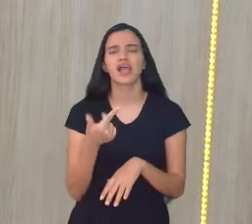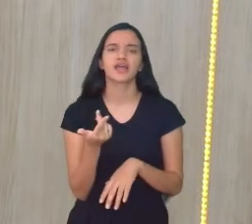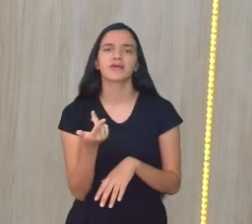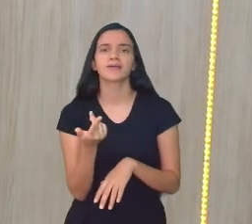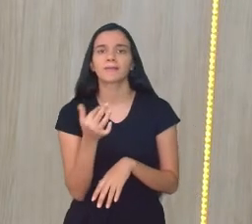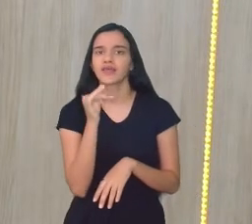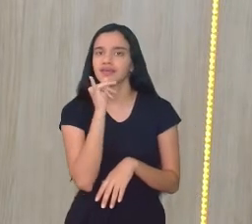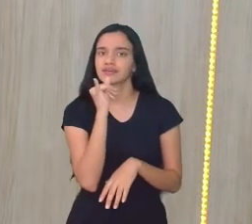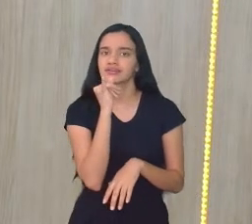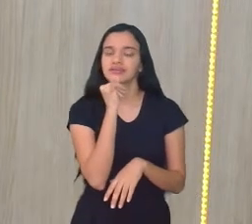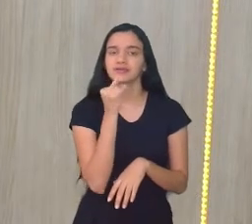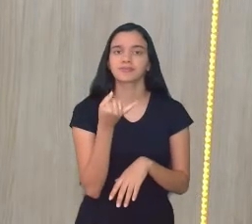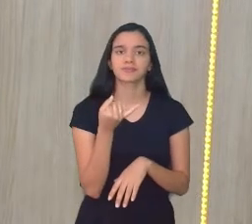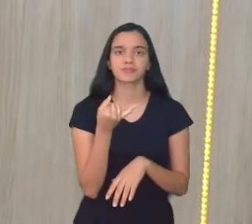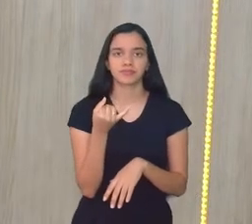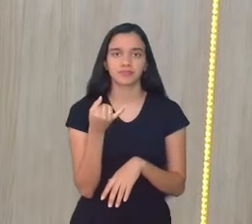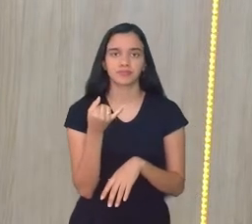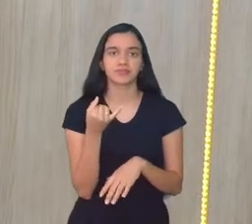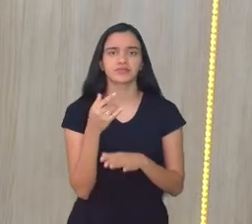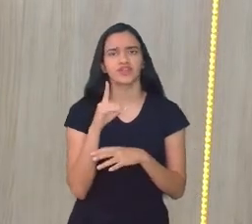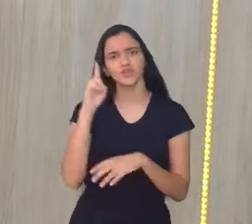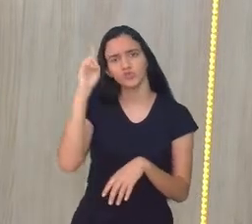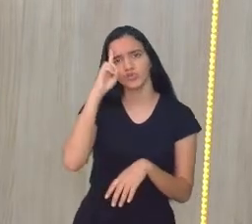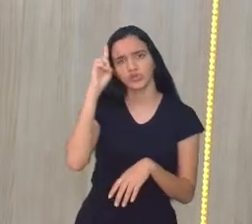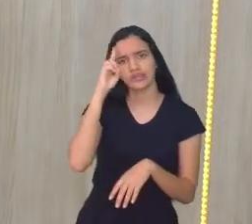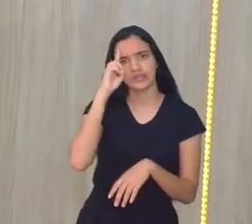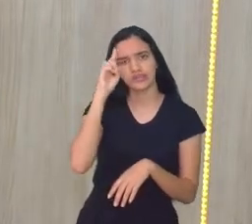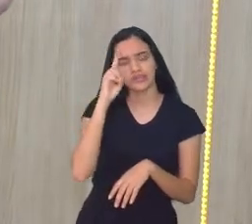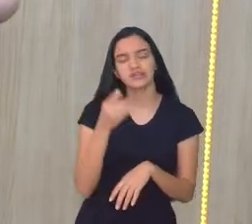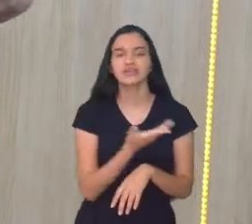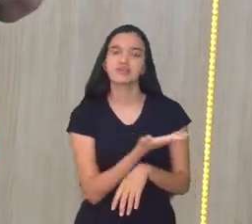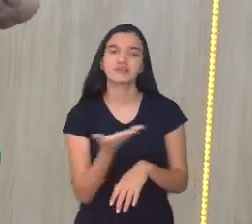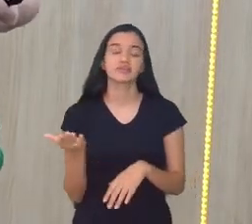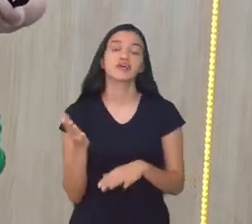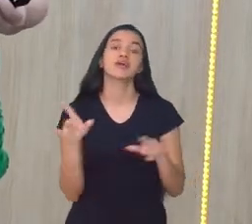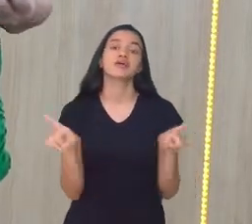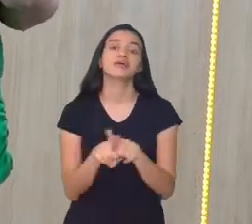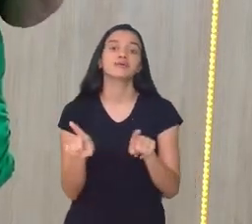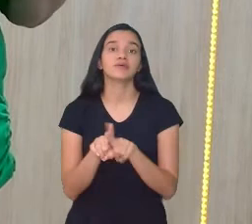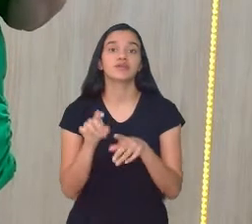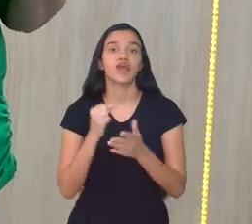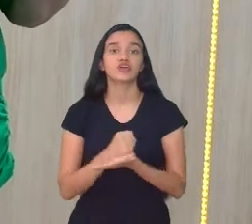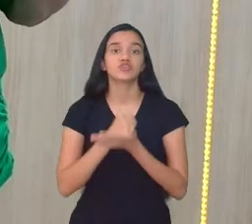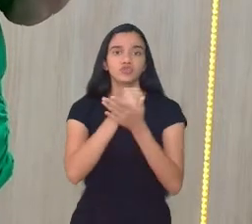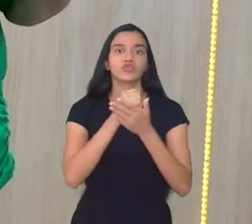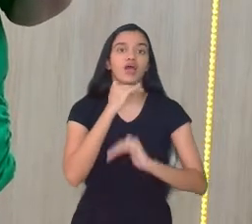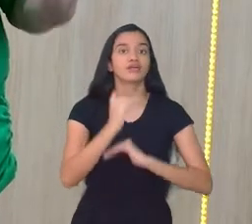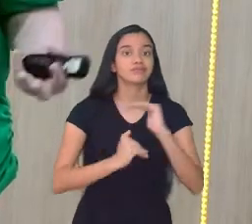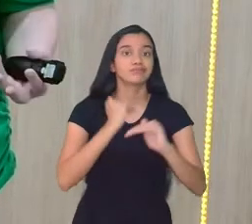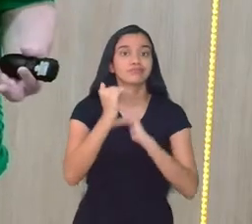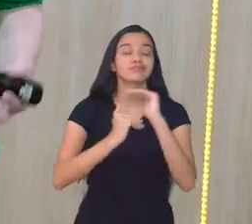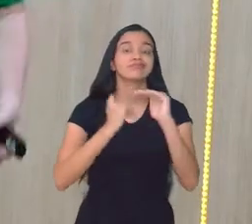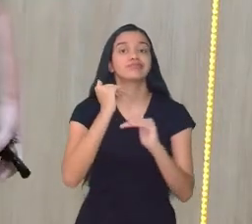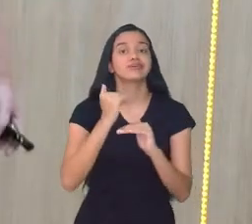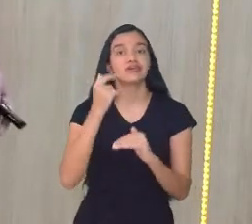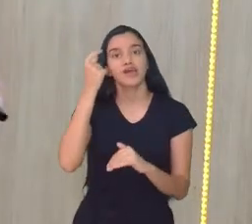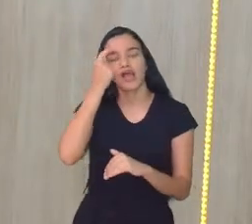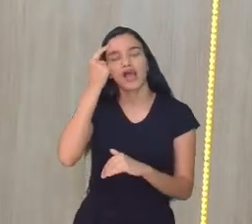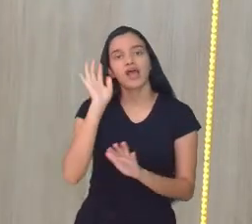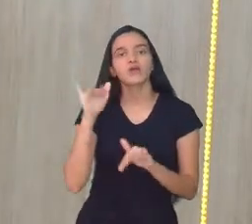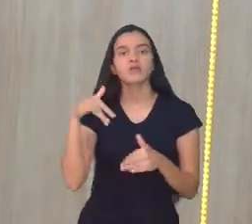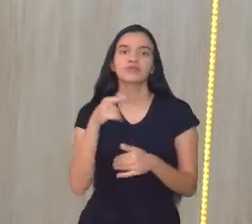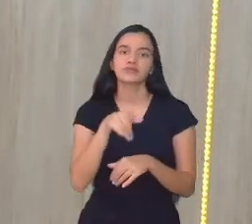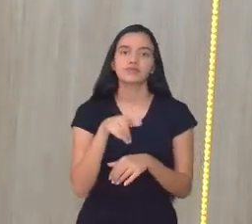ela, além desse dia a dia que você mexe, ela ajuda a desenvolver o raciocínio lógico.